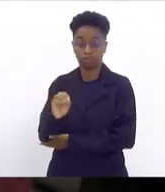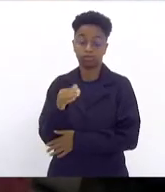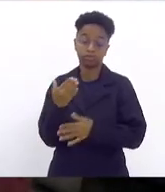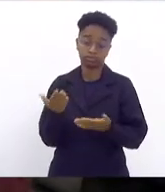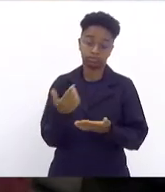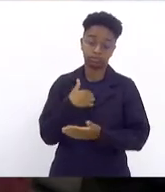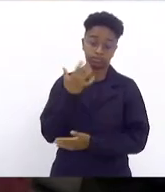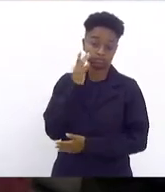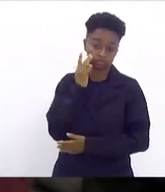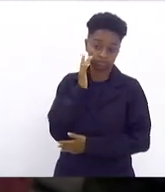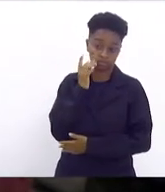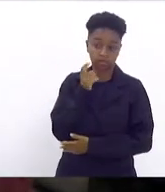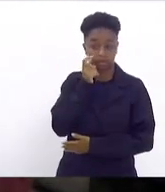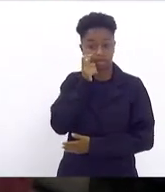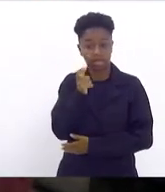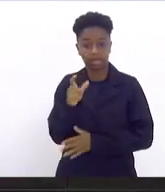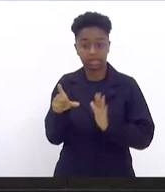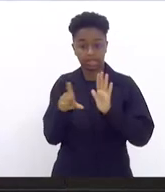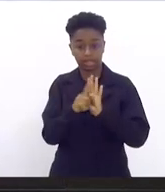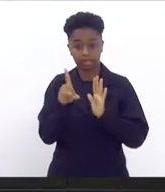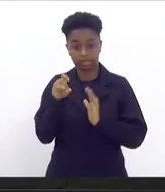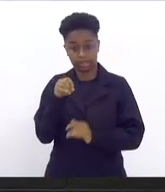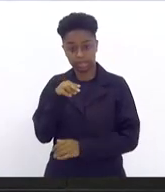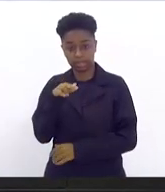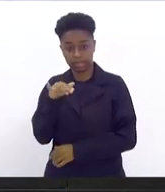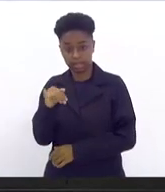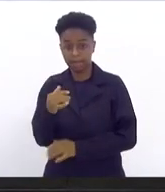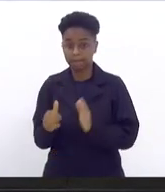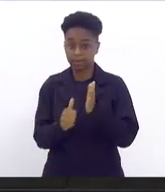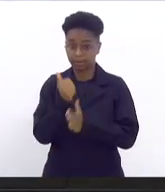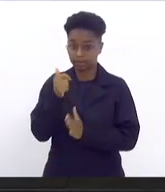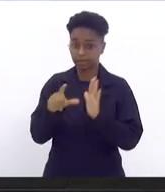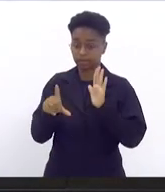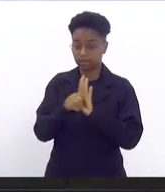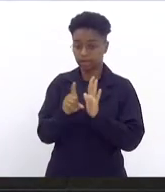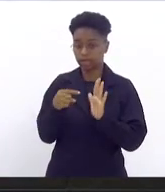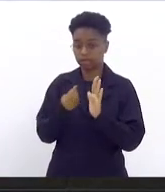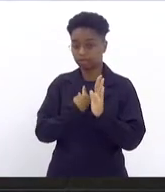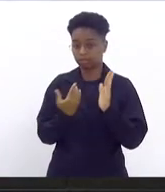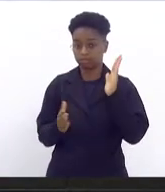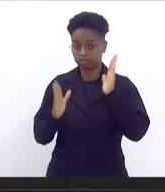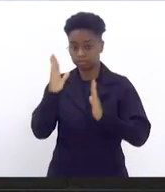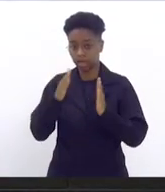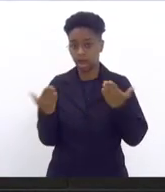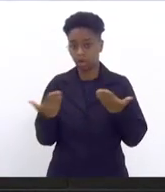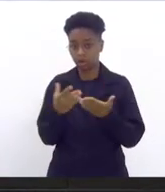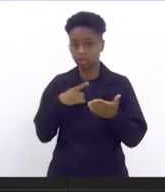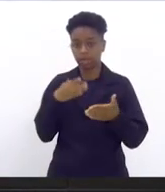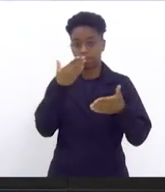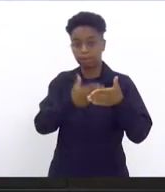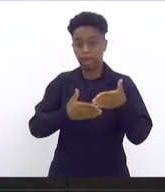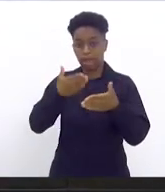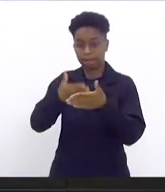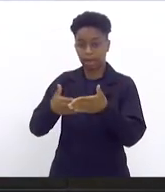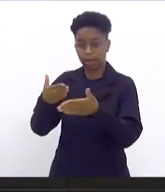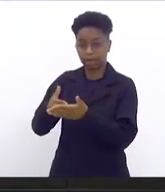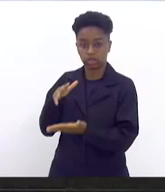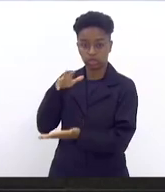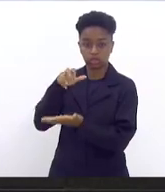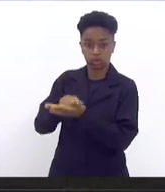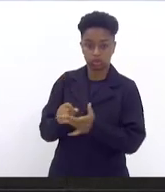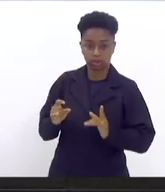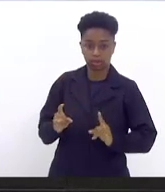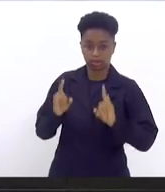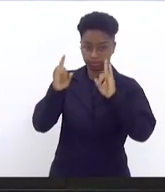esse... Não específico. Essa lei da deputada Dani é a primeira lei que a gente está nessa legislatura enfrentando sobre tombamento de imóvel. E é